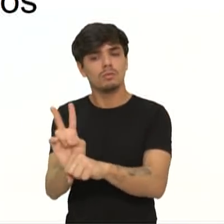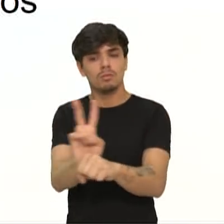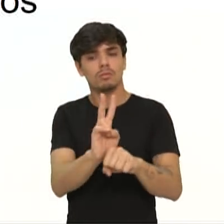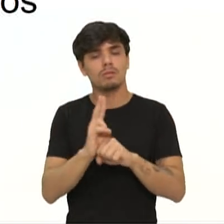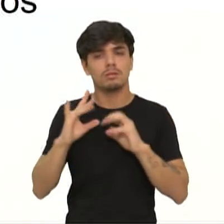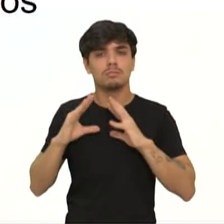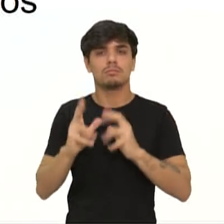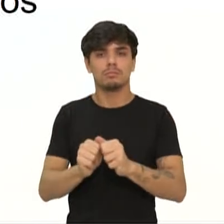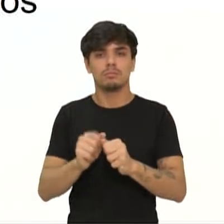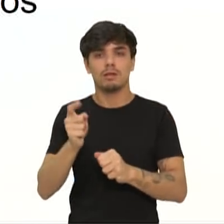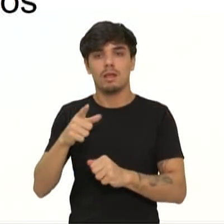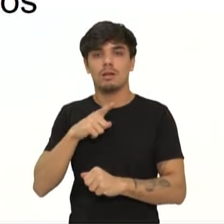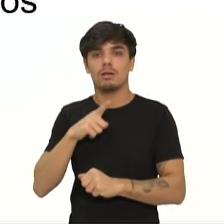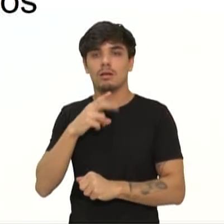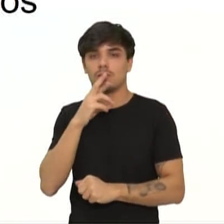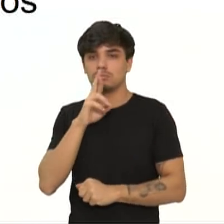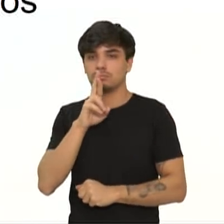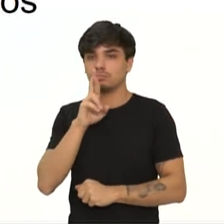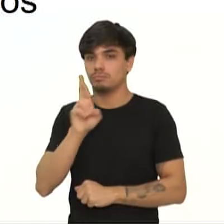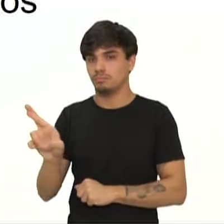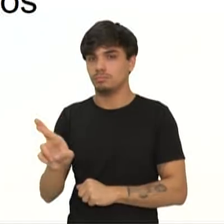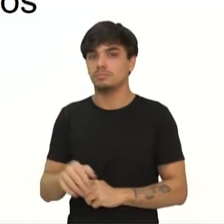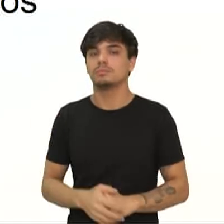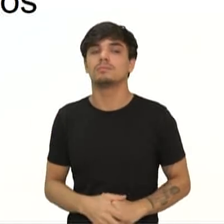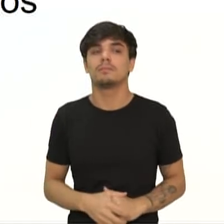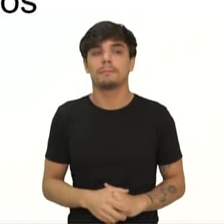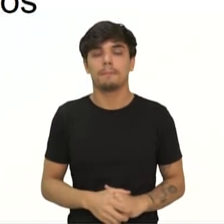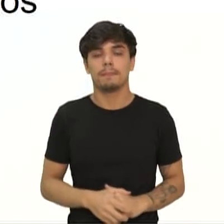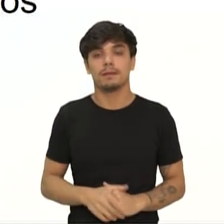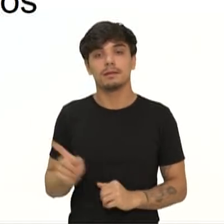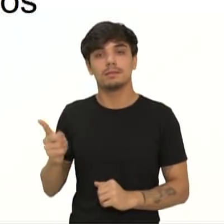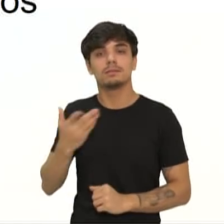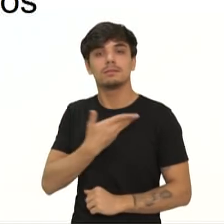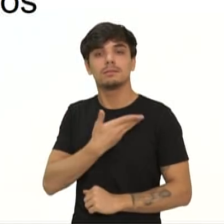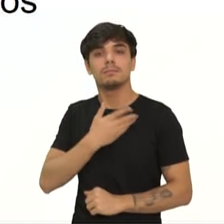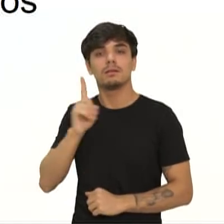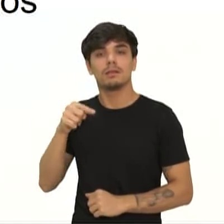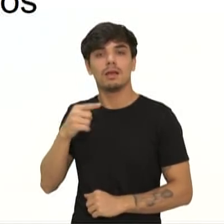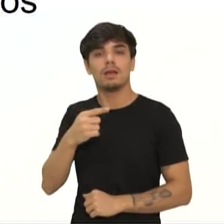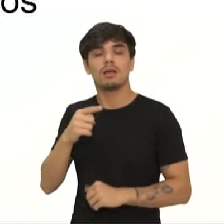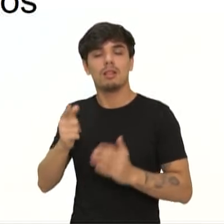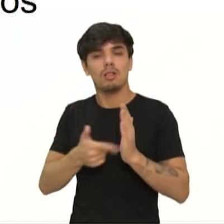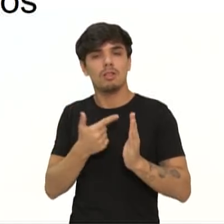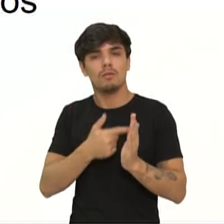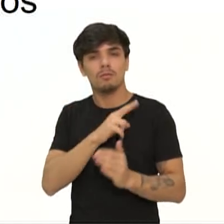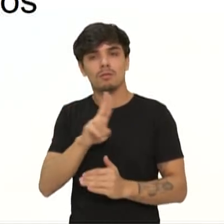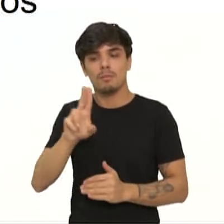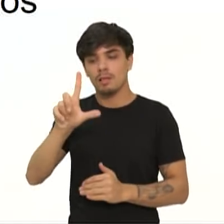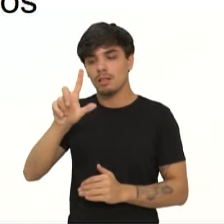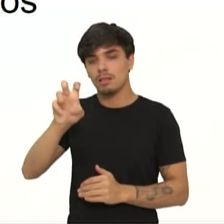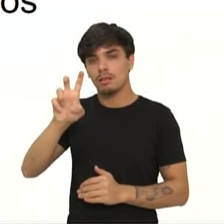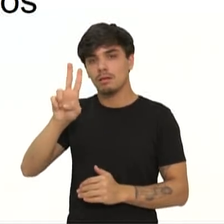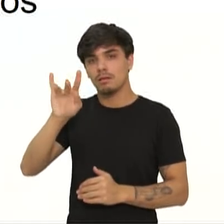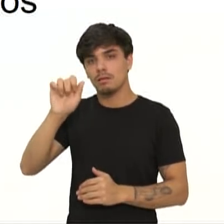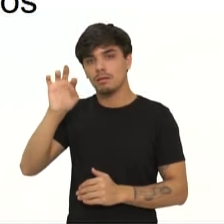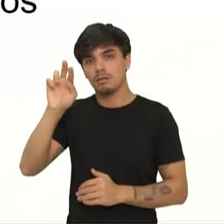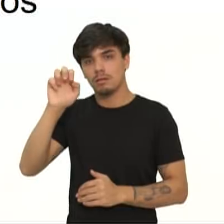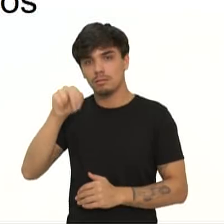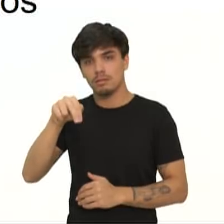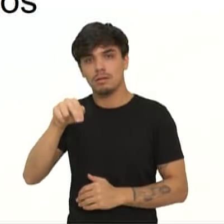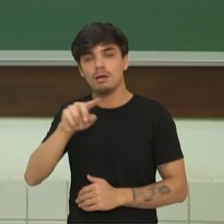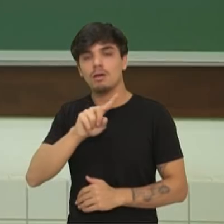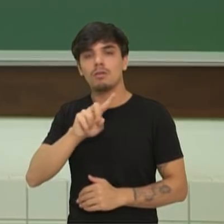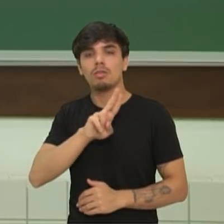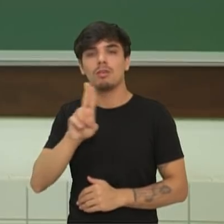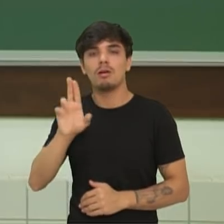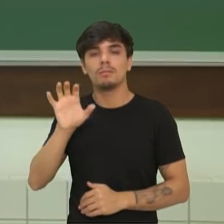Era levado pela razão. Esse nosso amigo tem um livro chamado Leviatã, que fala exatamente sobre isso, que todo homem